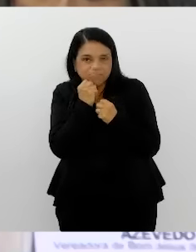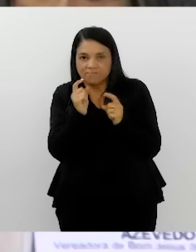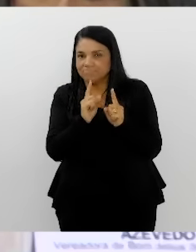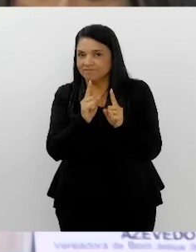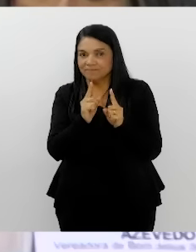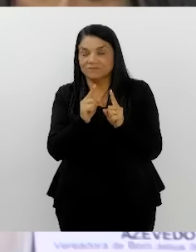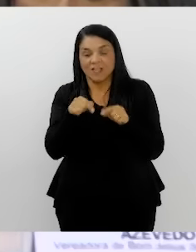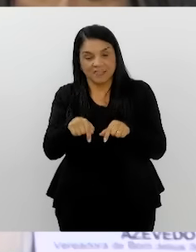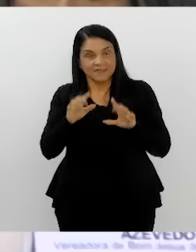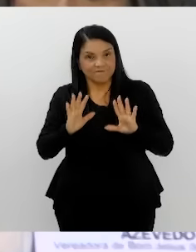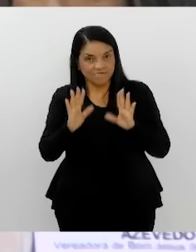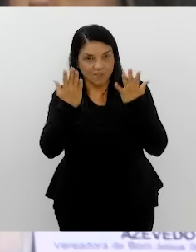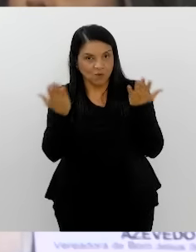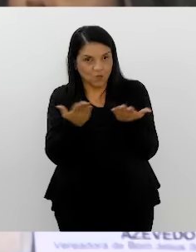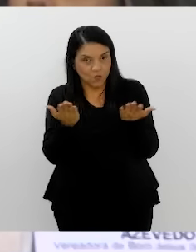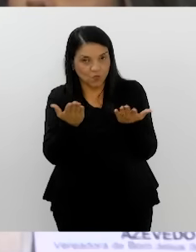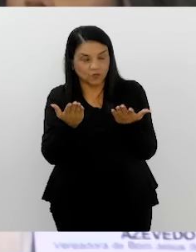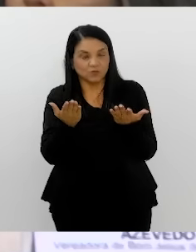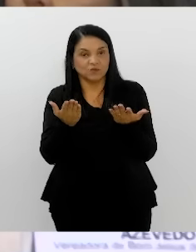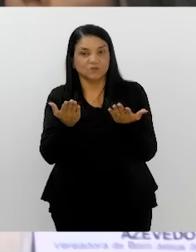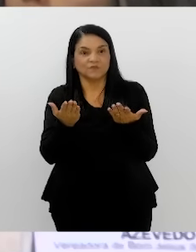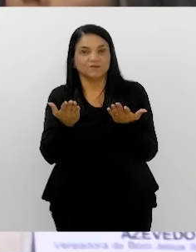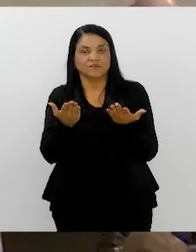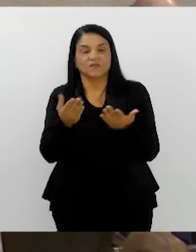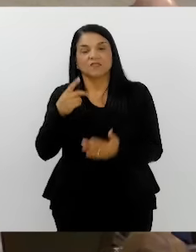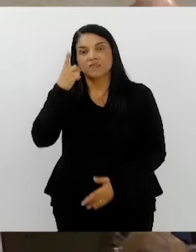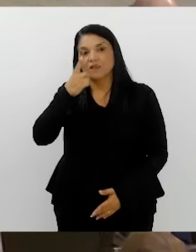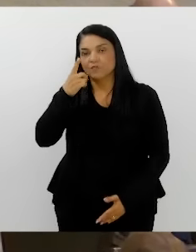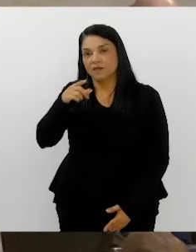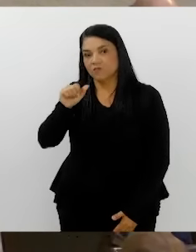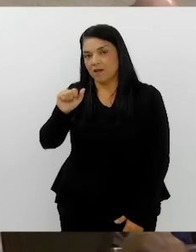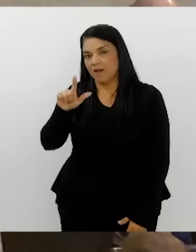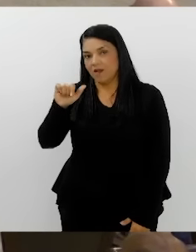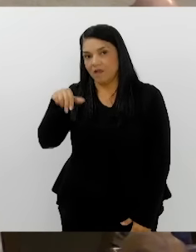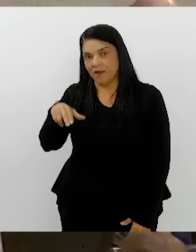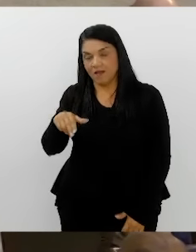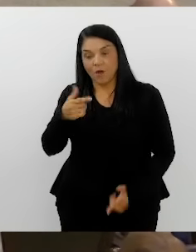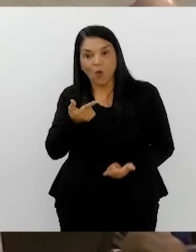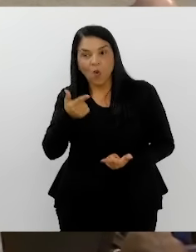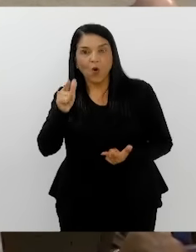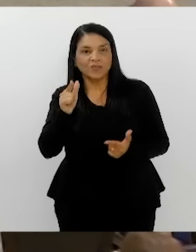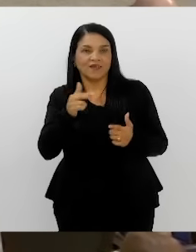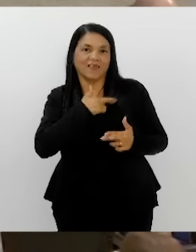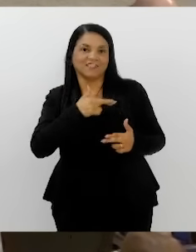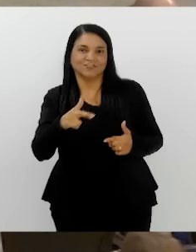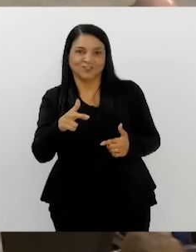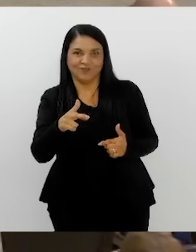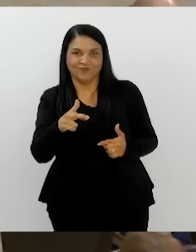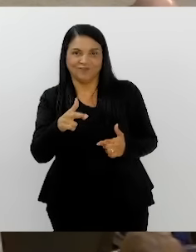deputado Alan Lopes, como foi mencionado, que o deputado Alan Lopes é de outra orientação religiosa,